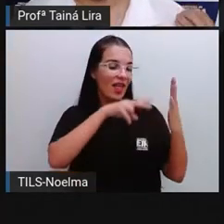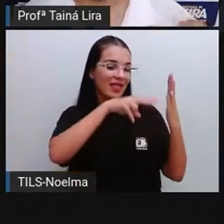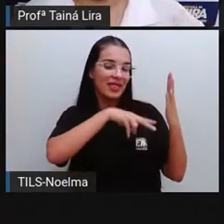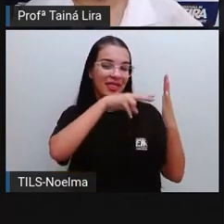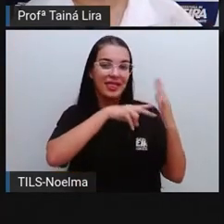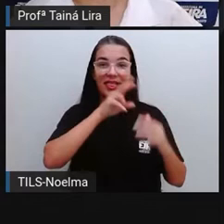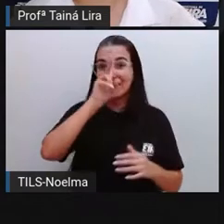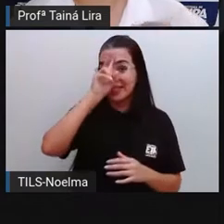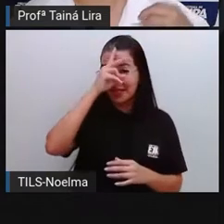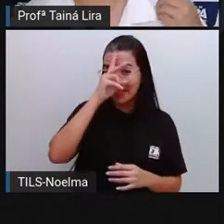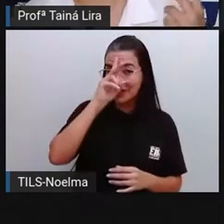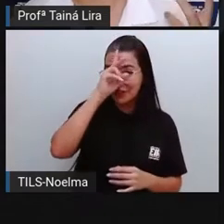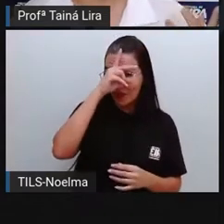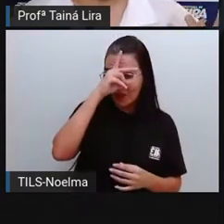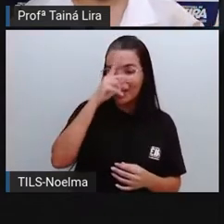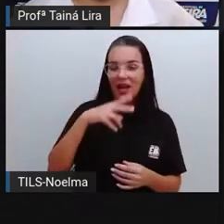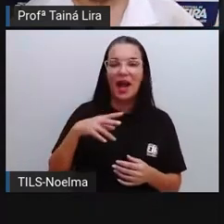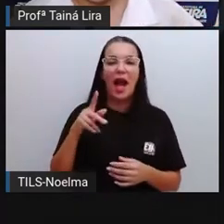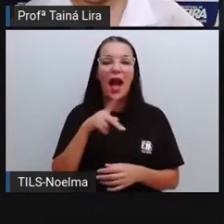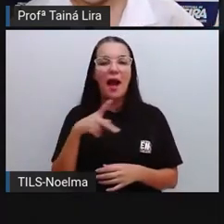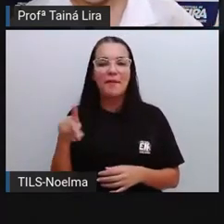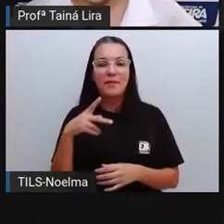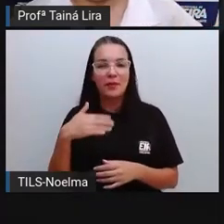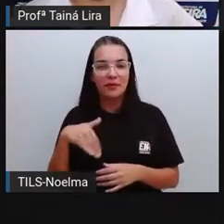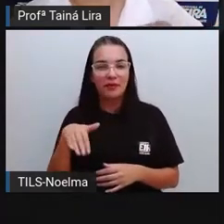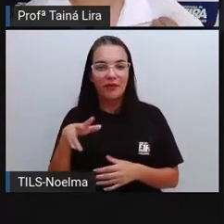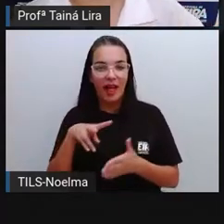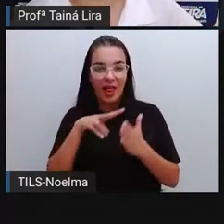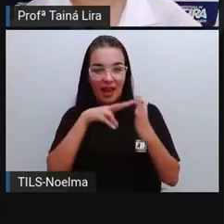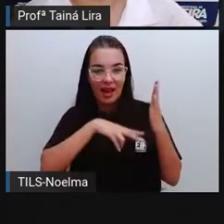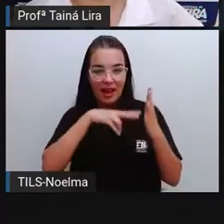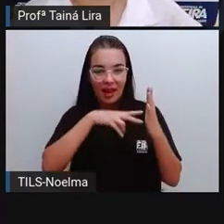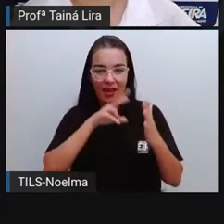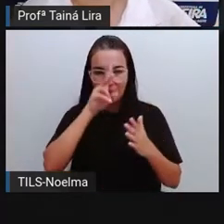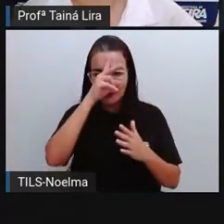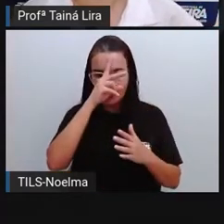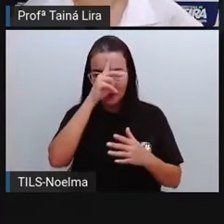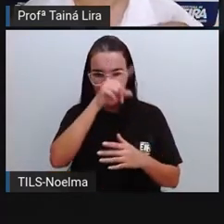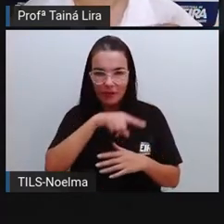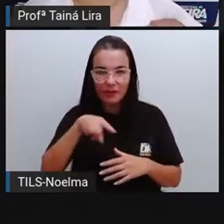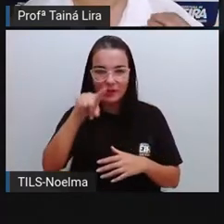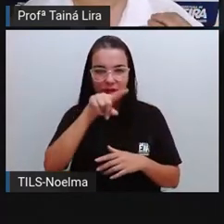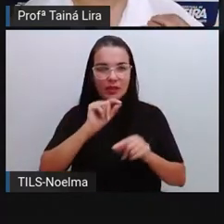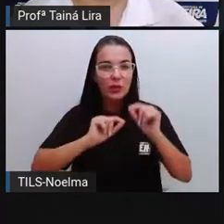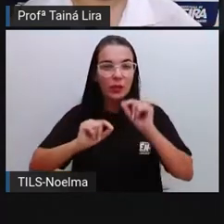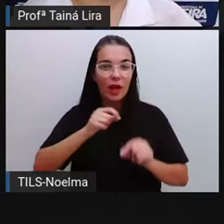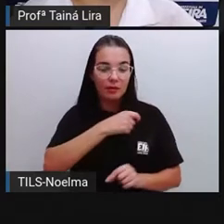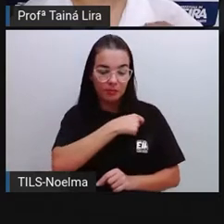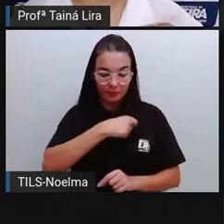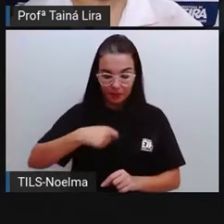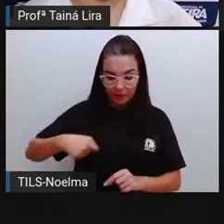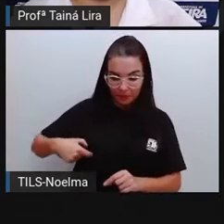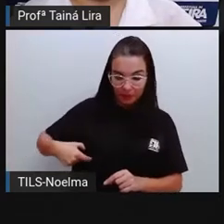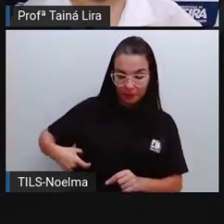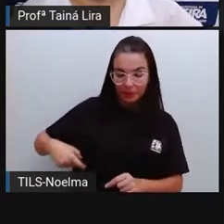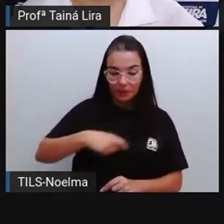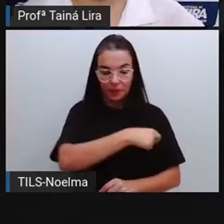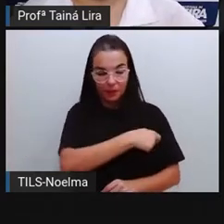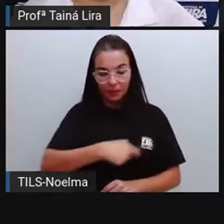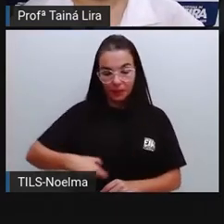presta bastante atenção, que a prova vai ler uma história para vocês, tá? É a história A Zebrinha